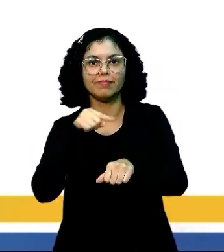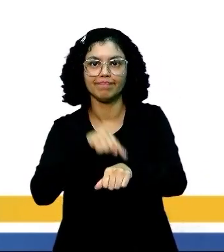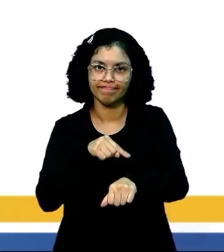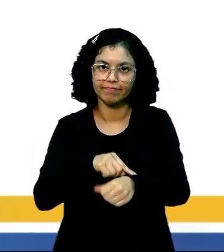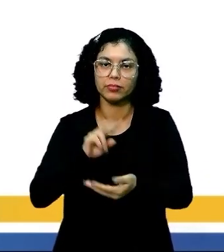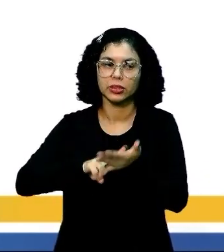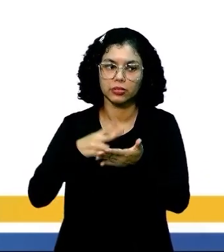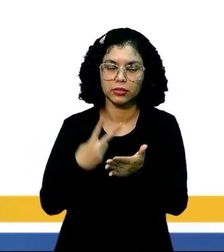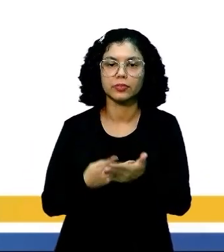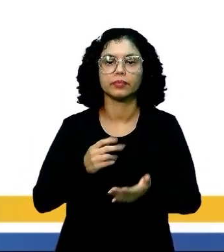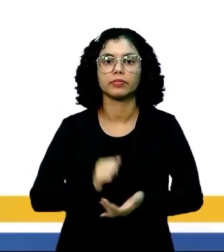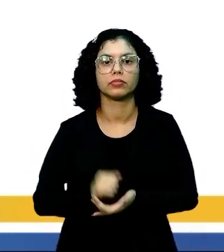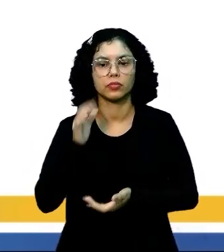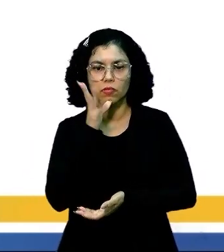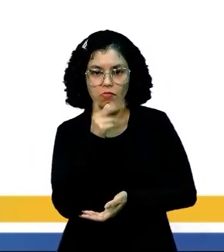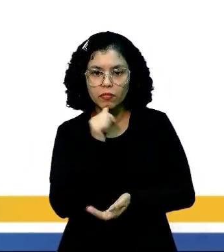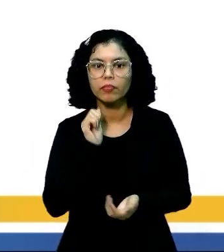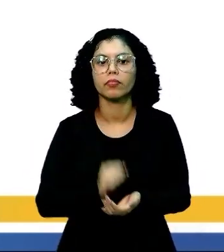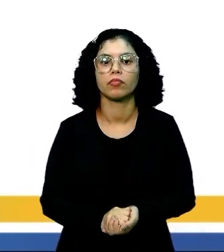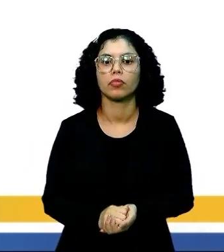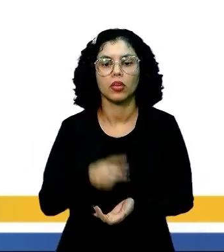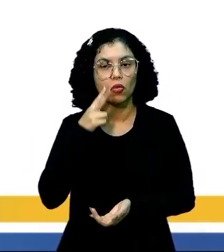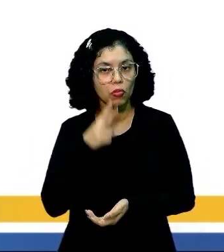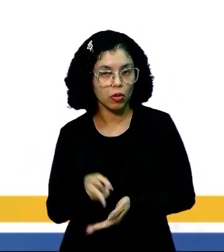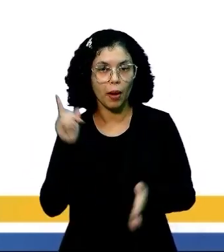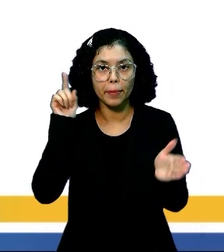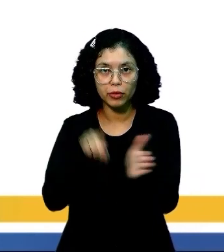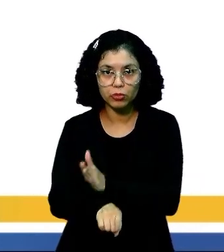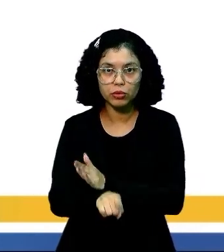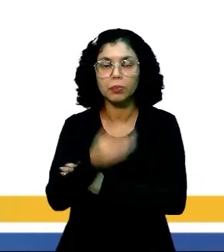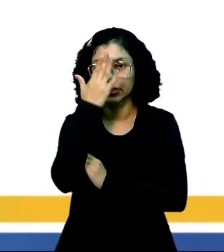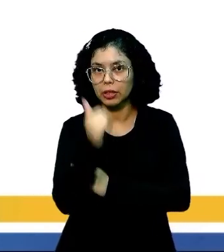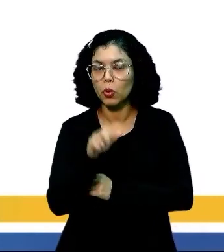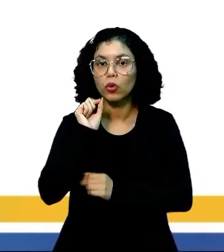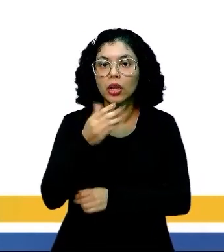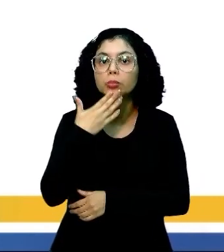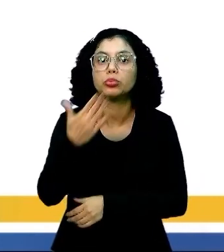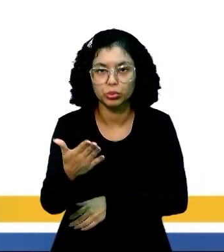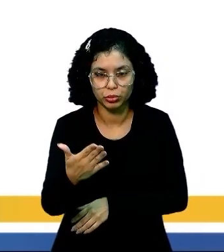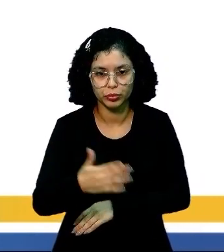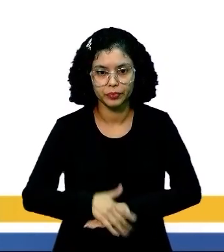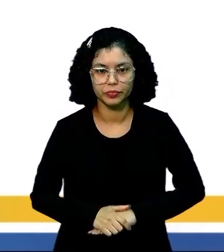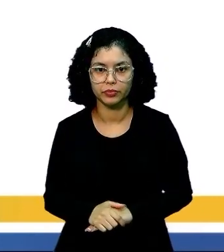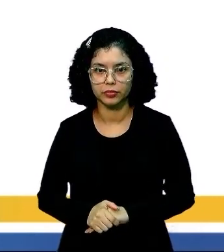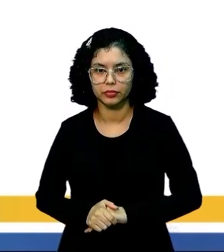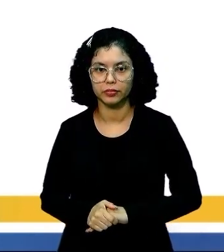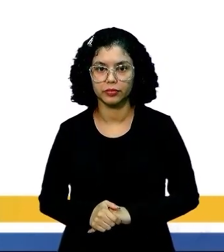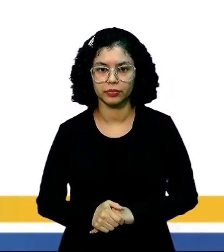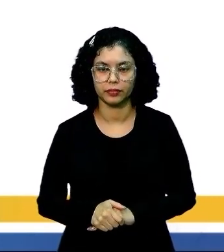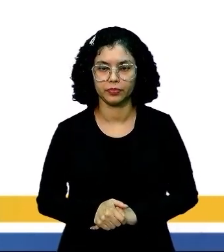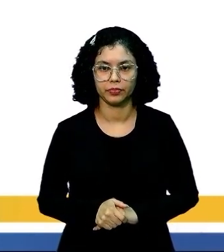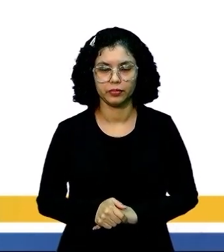para traduzir isso aqui que demora, eu vou logo no enunciado para ver o que a questão quer, né? Aí eu já volto